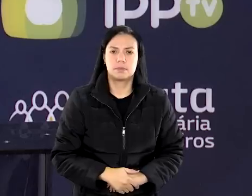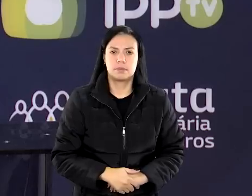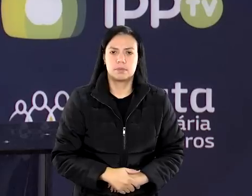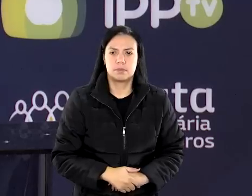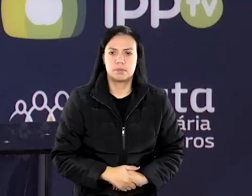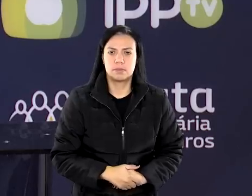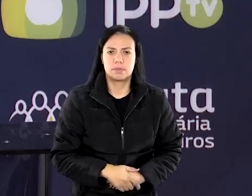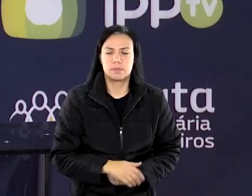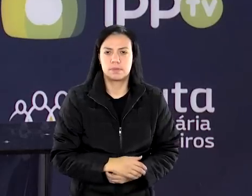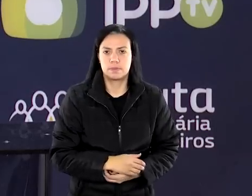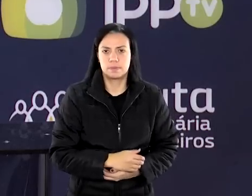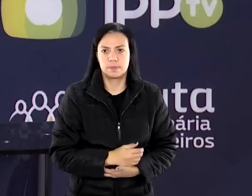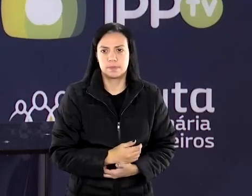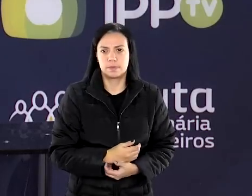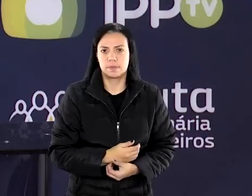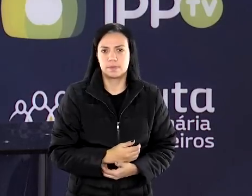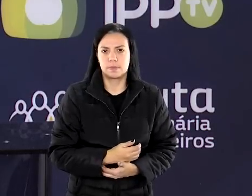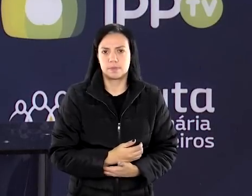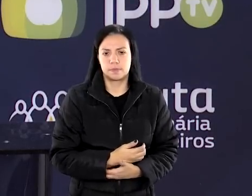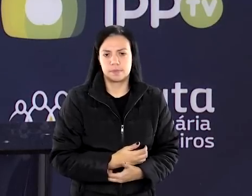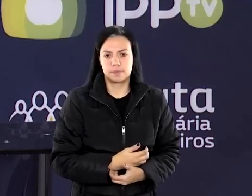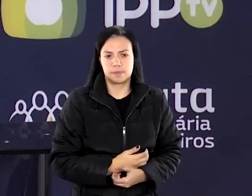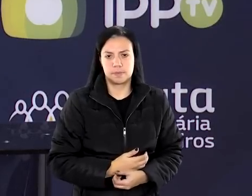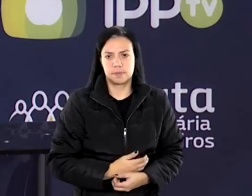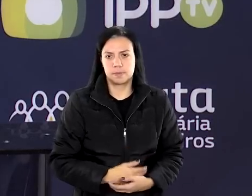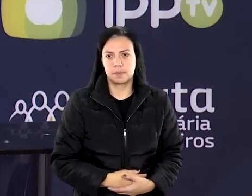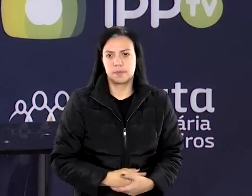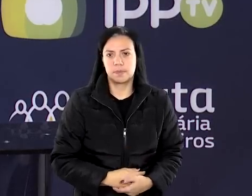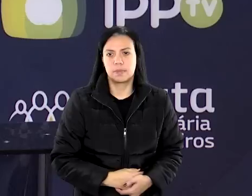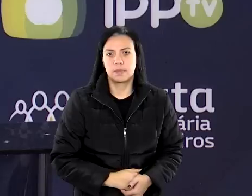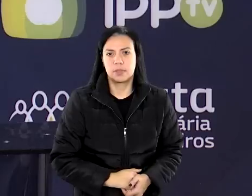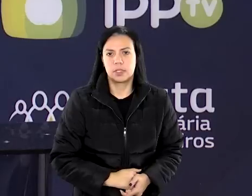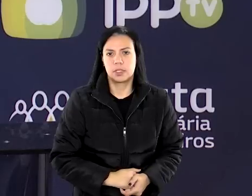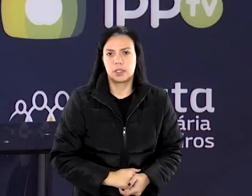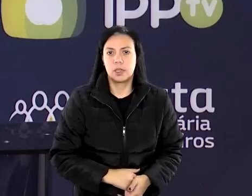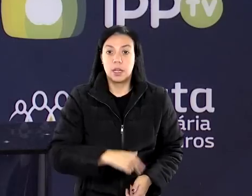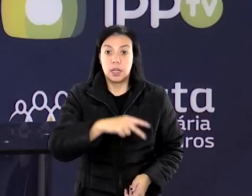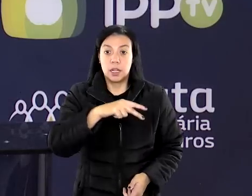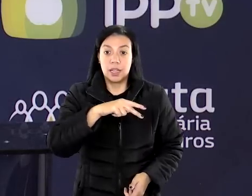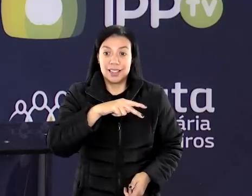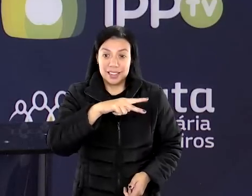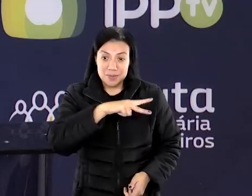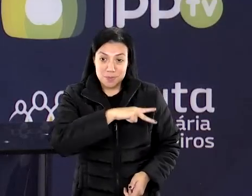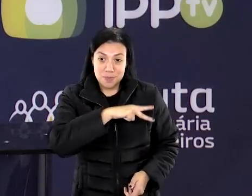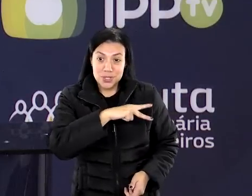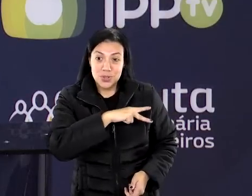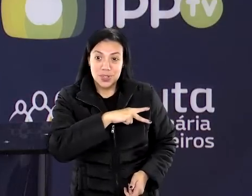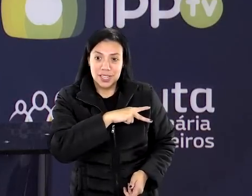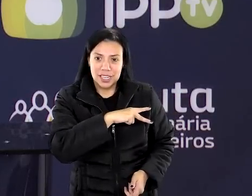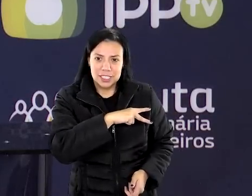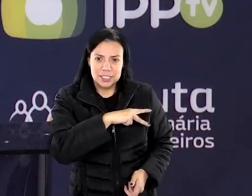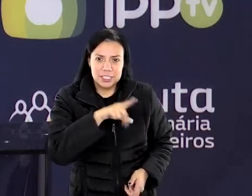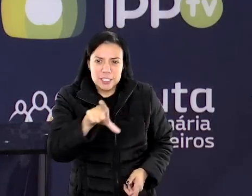queira, quer não, tem que decidir, tem que tomar a sua decisão sozinho.